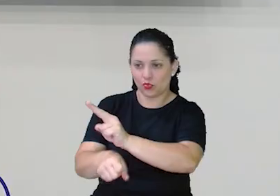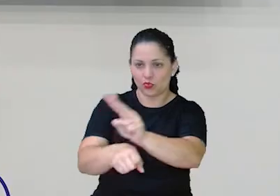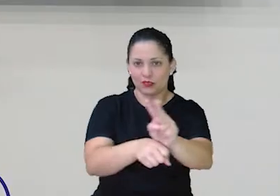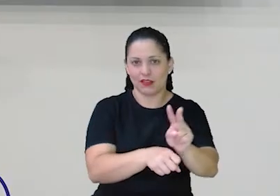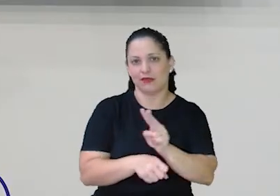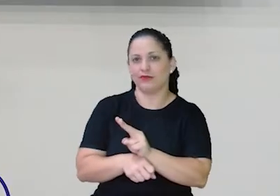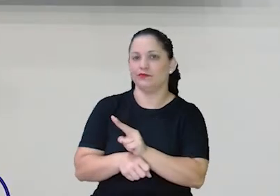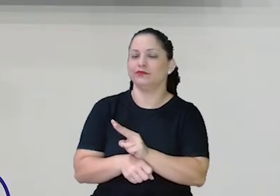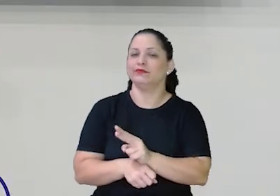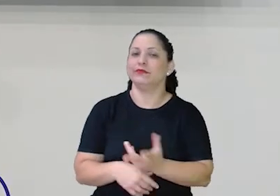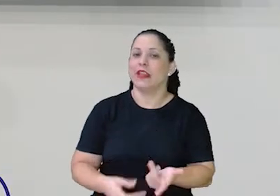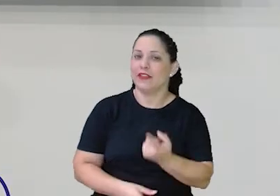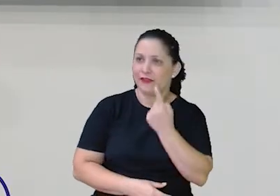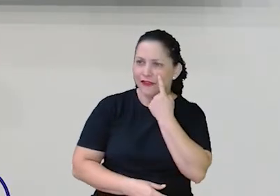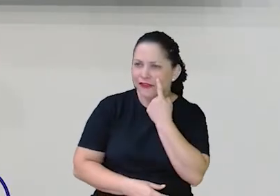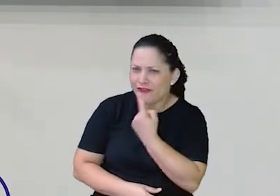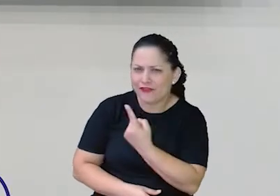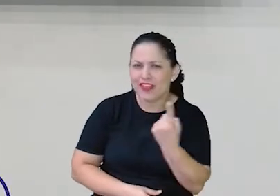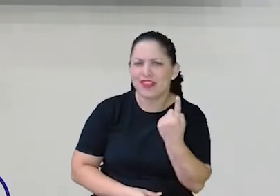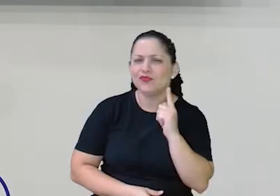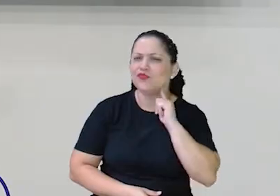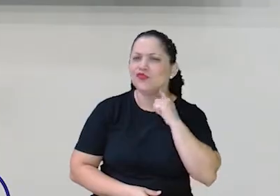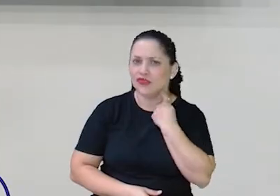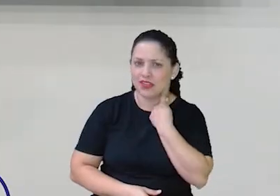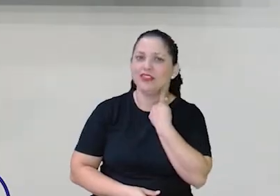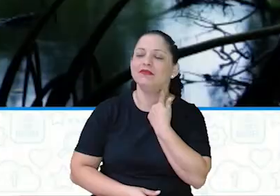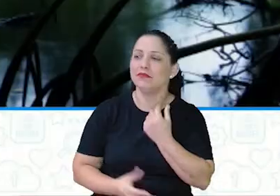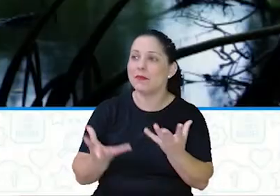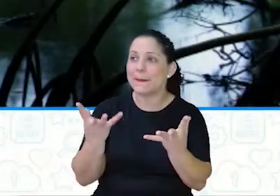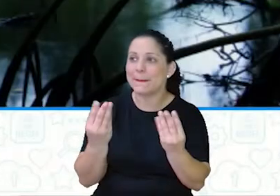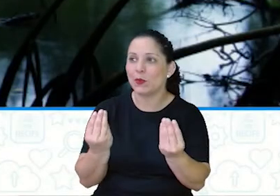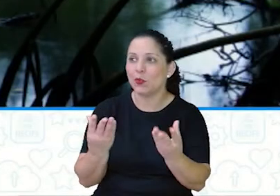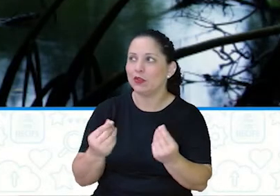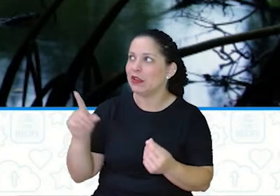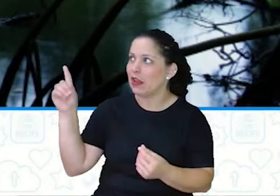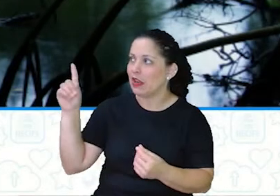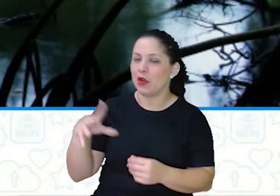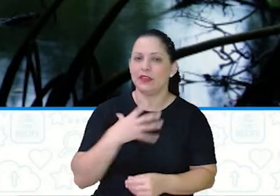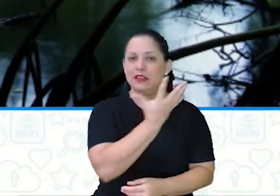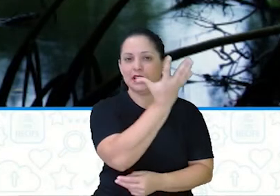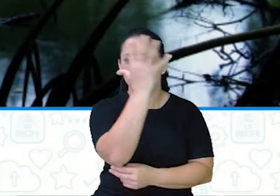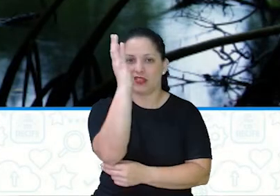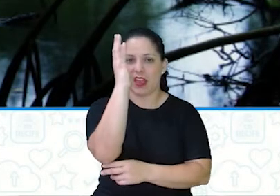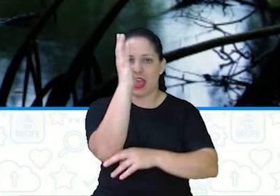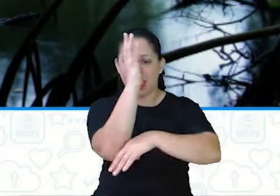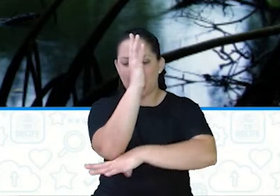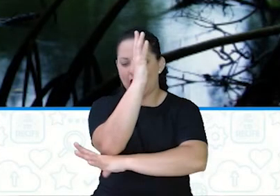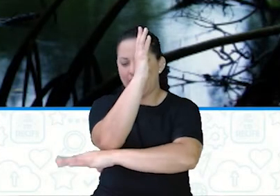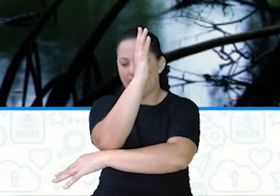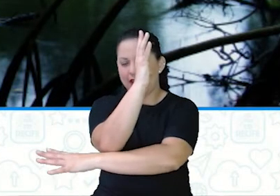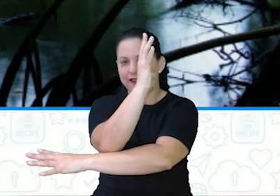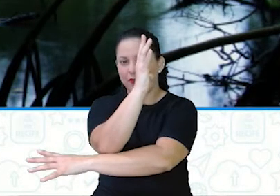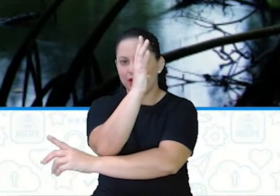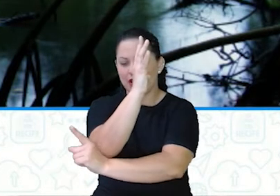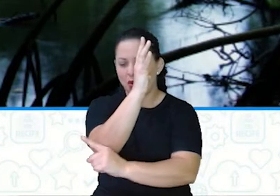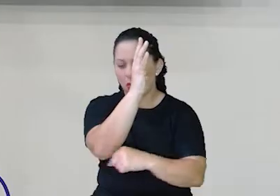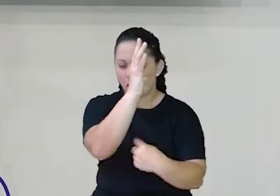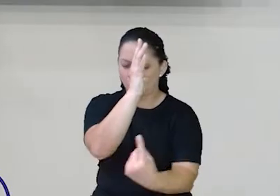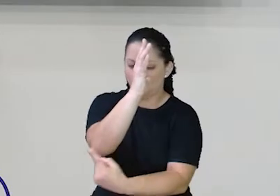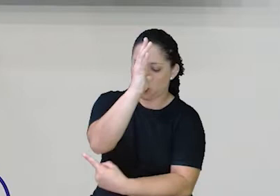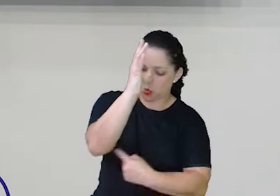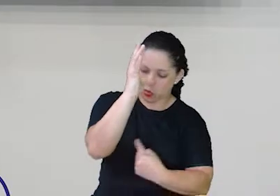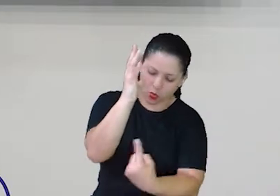Por quê? A gente ainda vê muito lixo enganchado aqui, ó, nessas arvorezinhas e inclusive nas